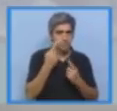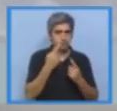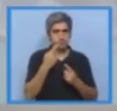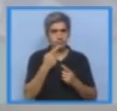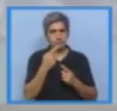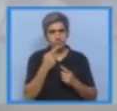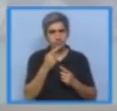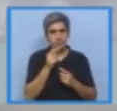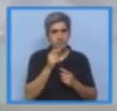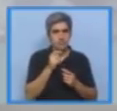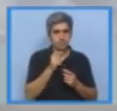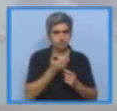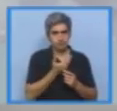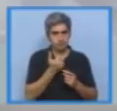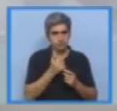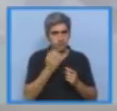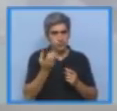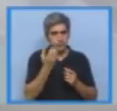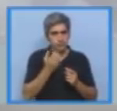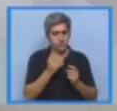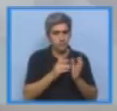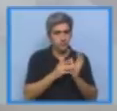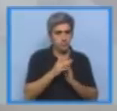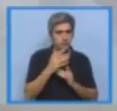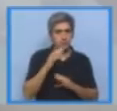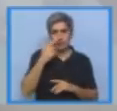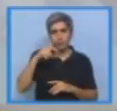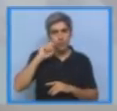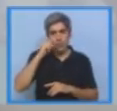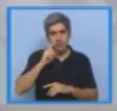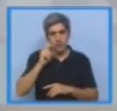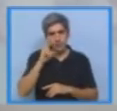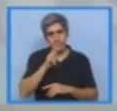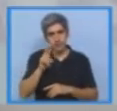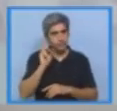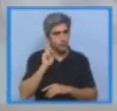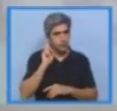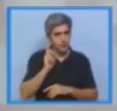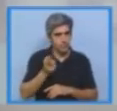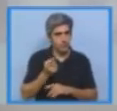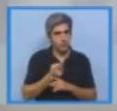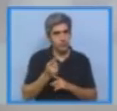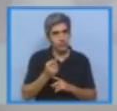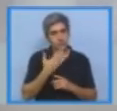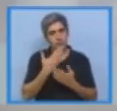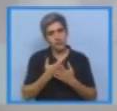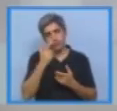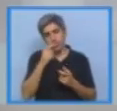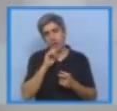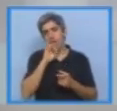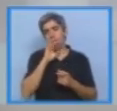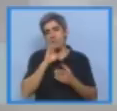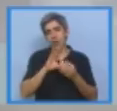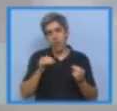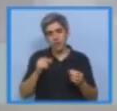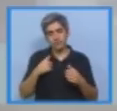vezes são presenças da cultura cristã que não são perceptíveis a um primeiro olhar, eu acho que é muito importante, porque também reconcilia as pessoas com